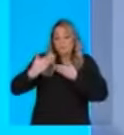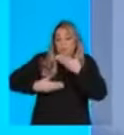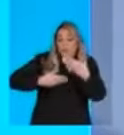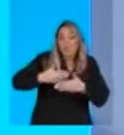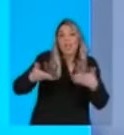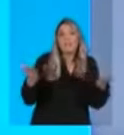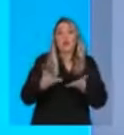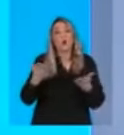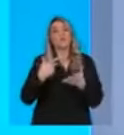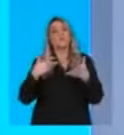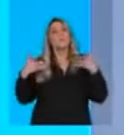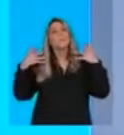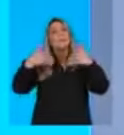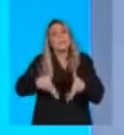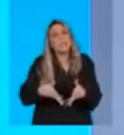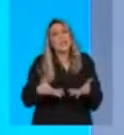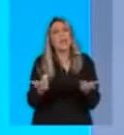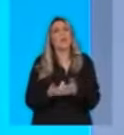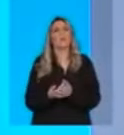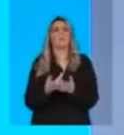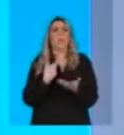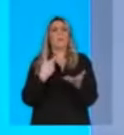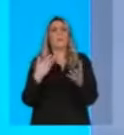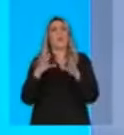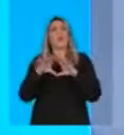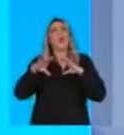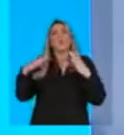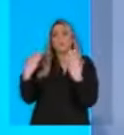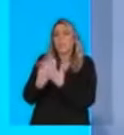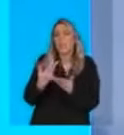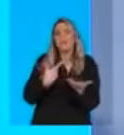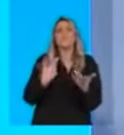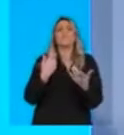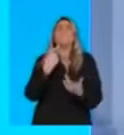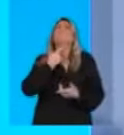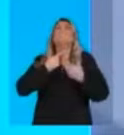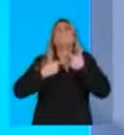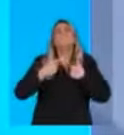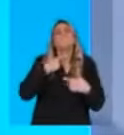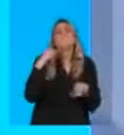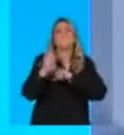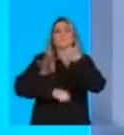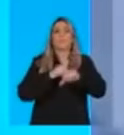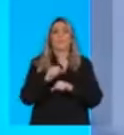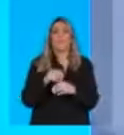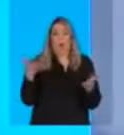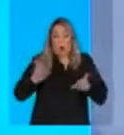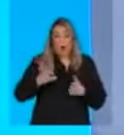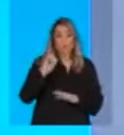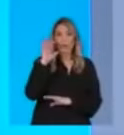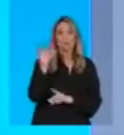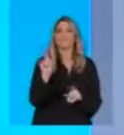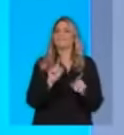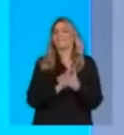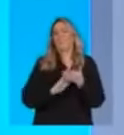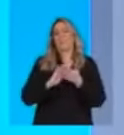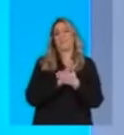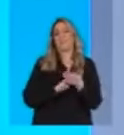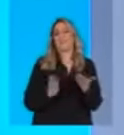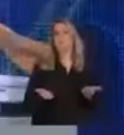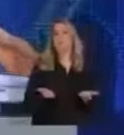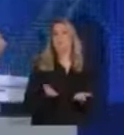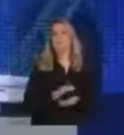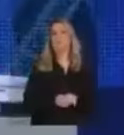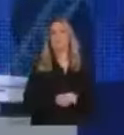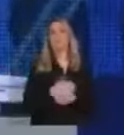possibilidade de participação através de conselhos de desejos de mudança muito grande não é o que tá acontecendo hoje porque a relação é autoritária muito